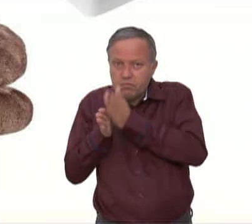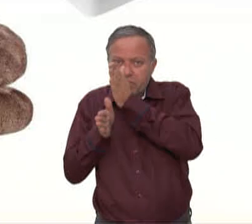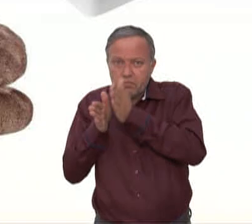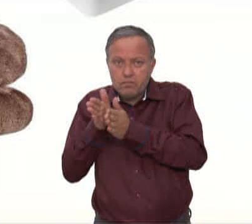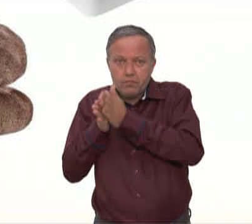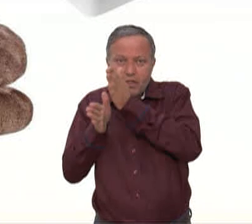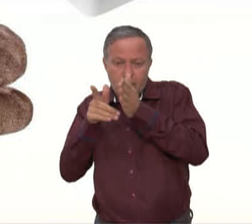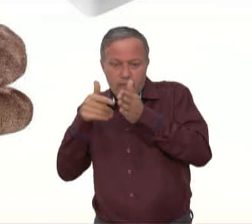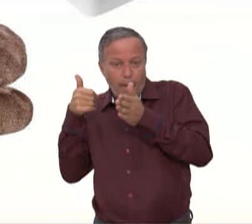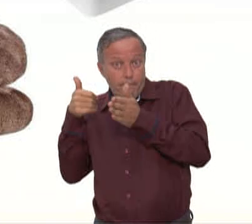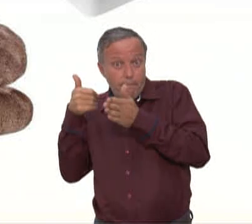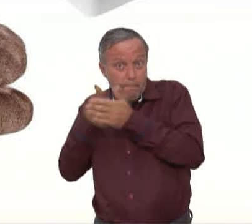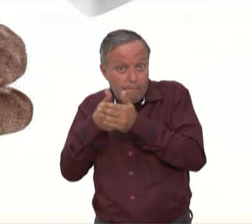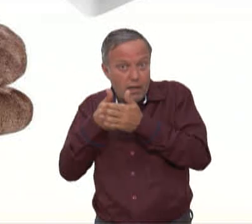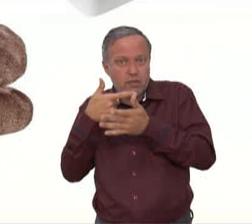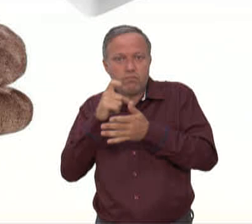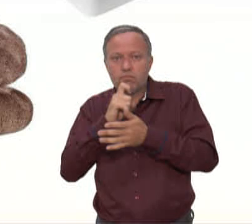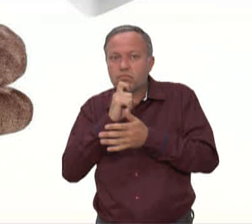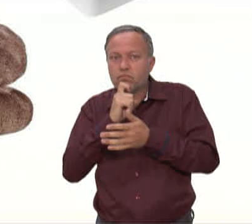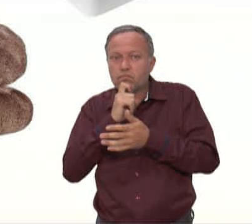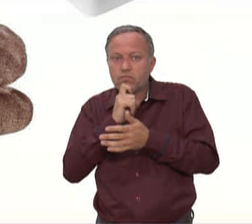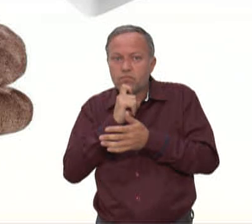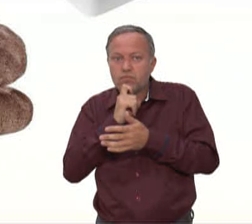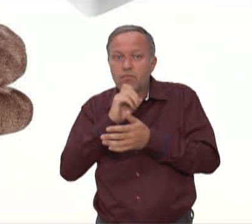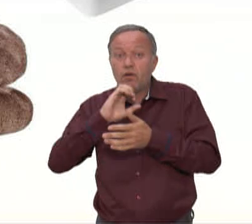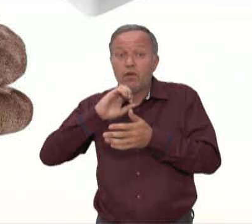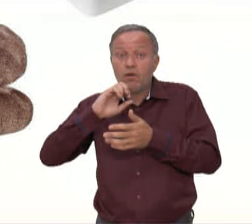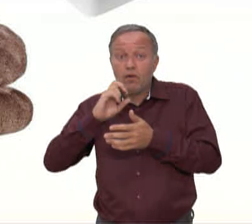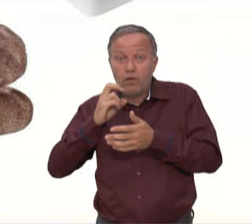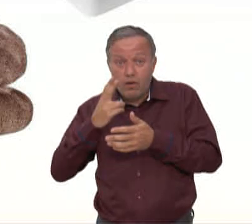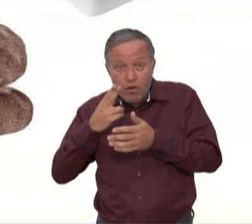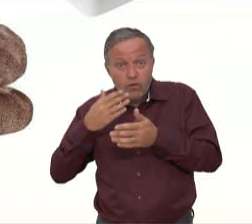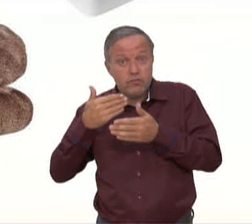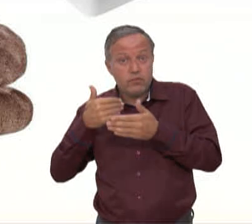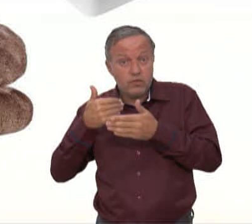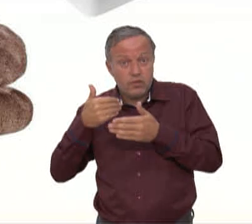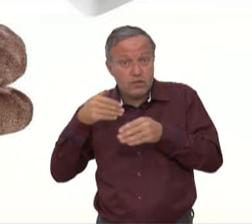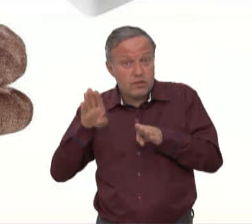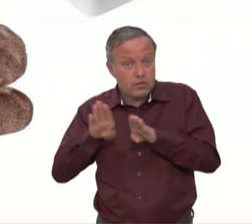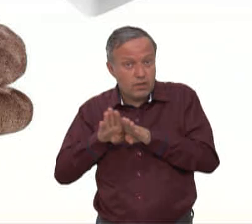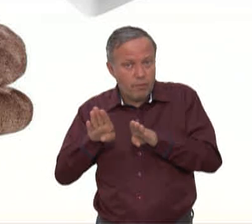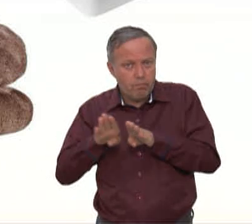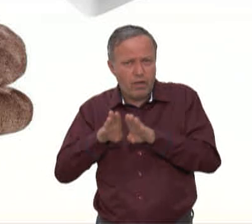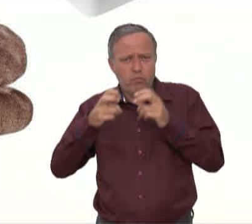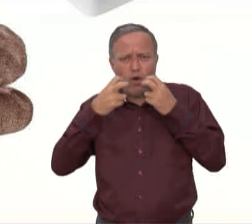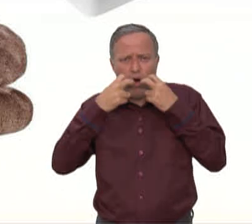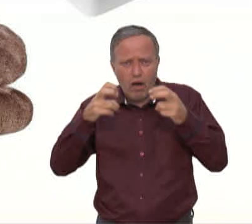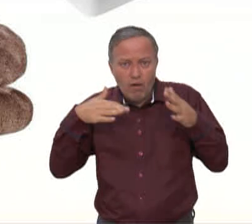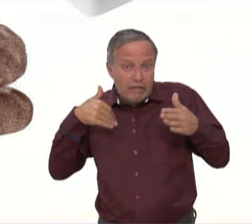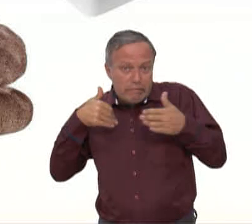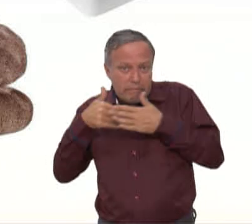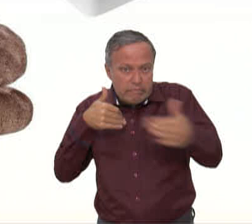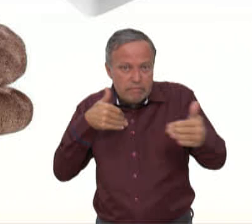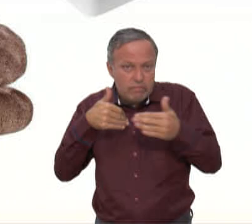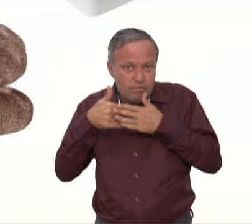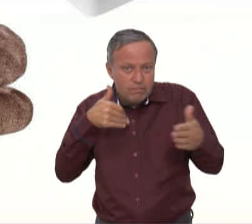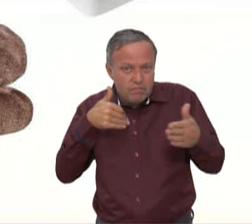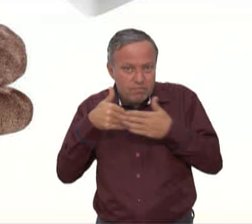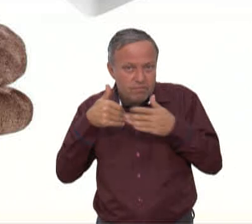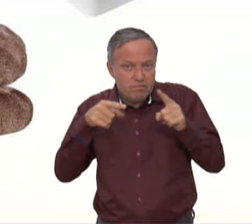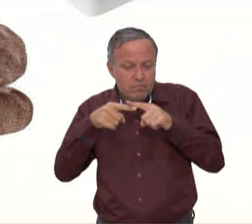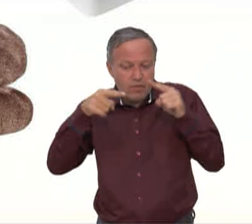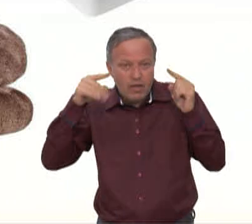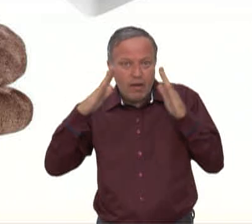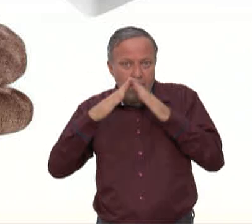basicamente tanto uma isolação térmica quanto até uma isolação acústica dentro do espaço ali, mas para preservar o ambiente